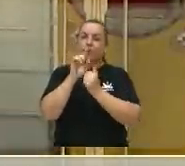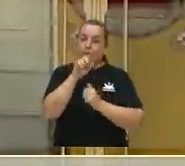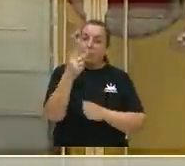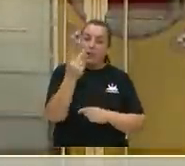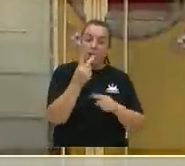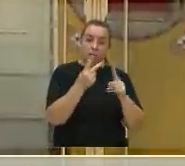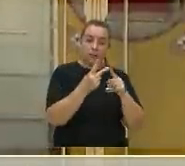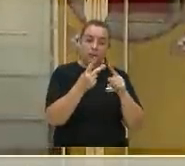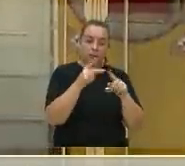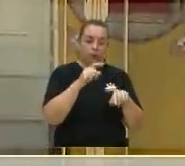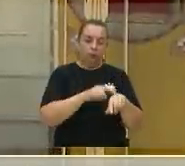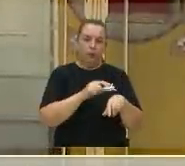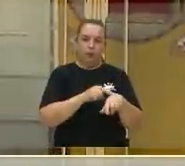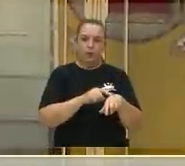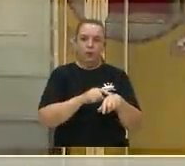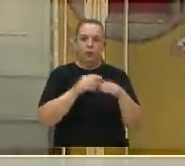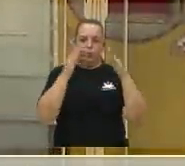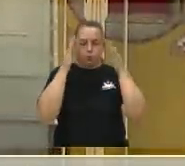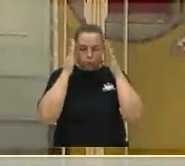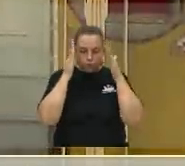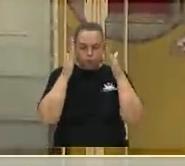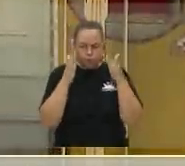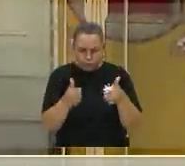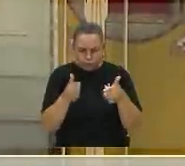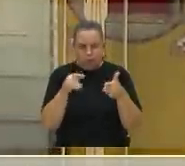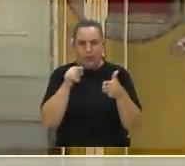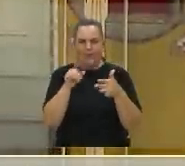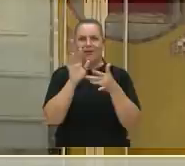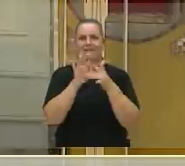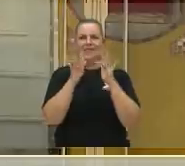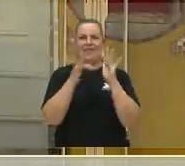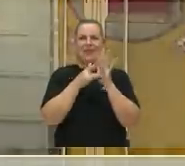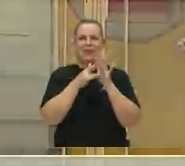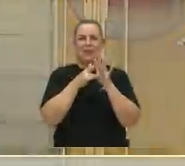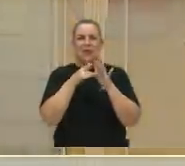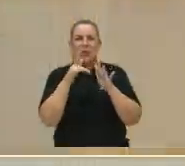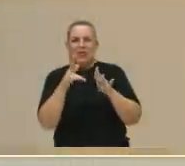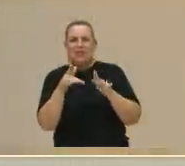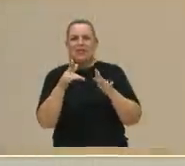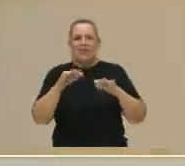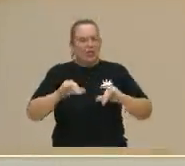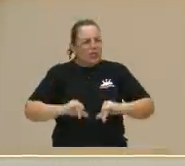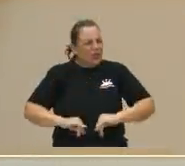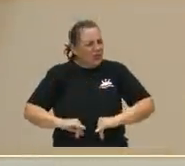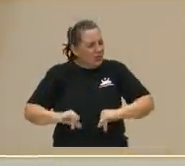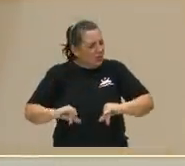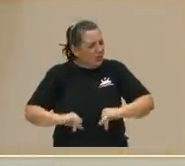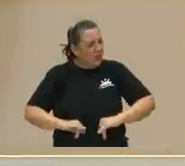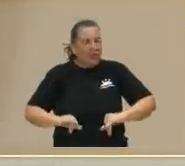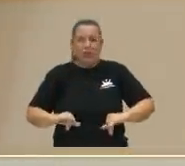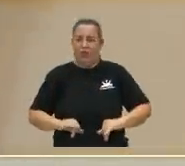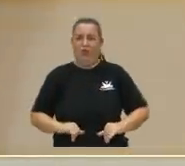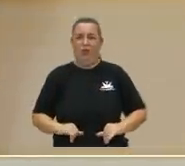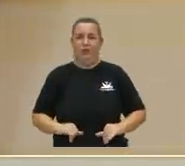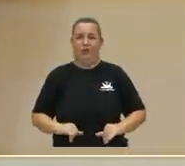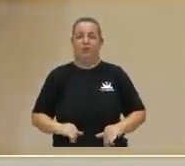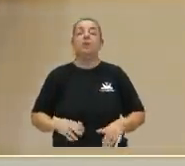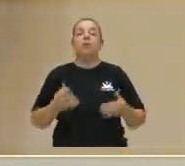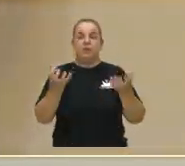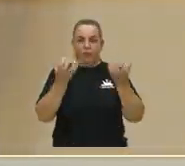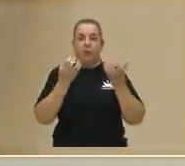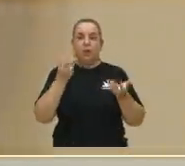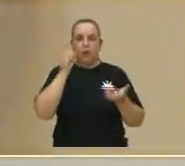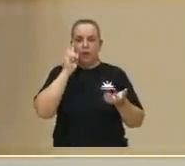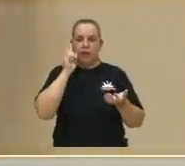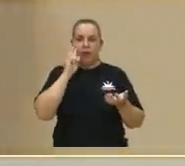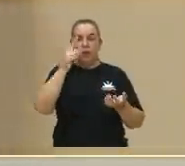concentre-se a bicycle isto desfigurado e eu quero lembrar que são pio